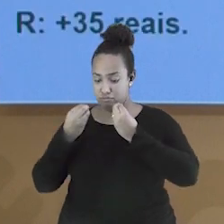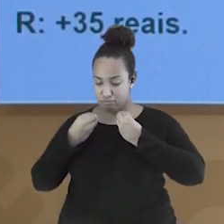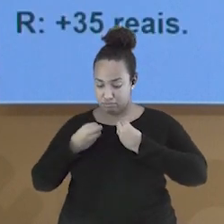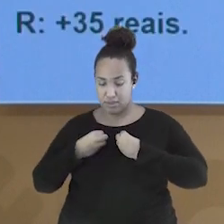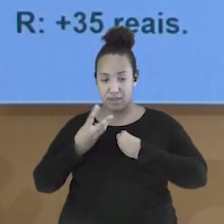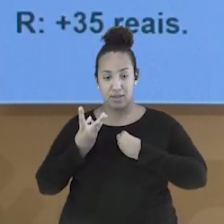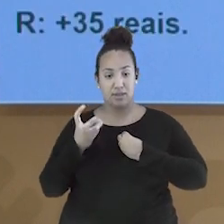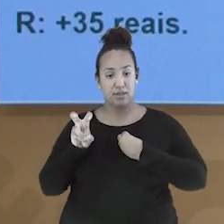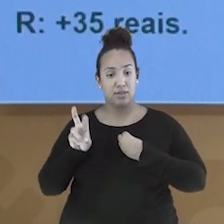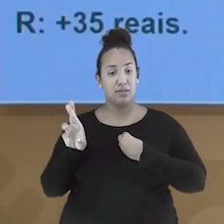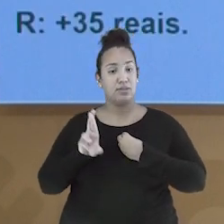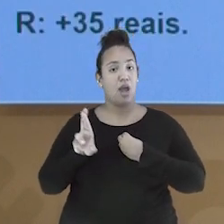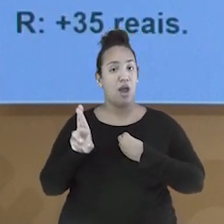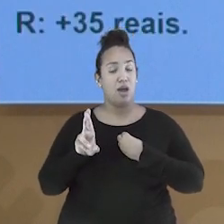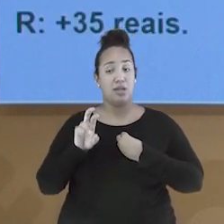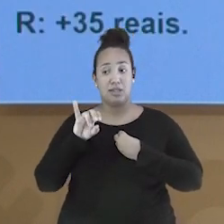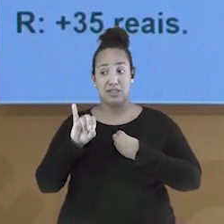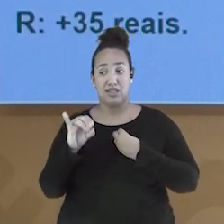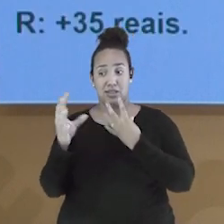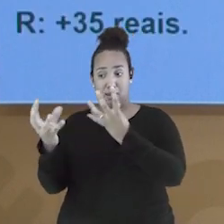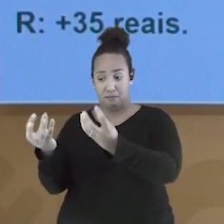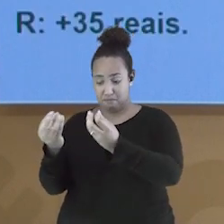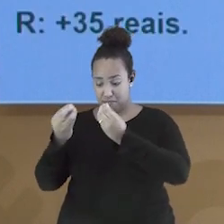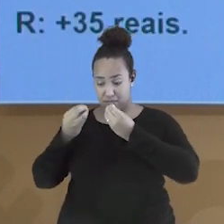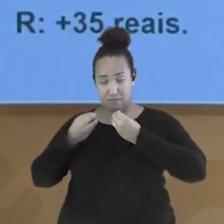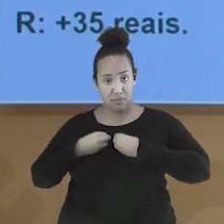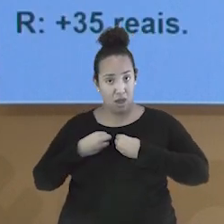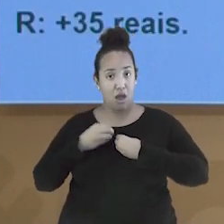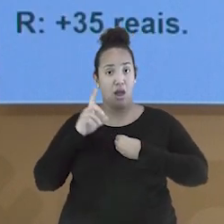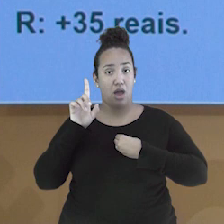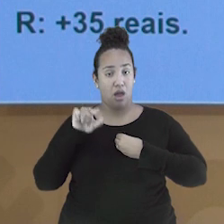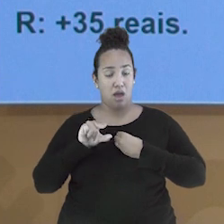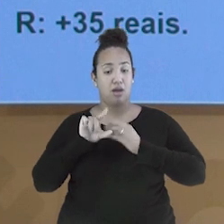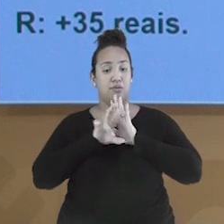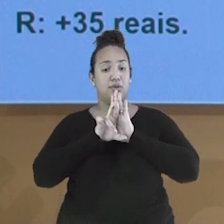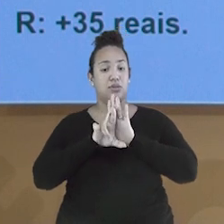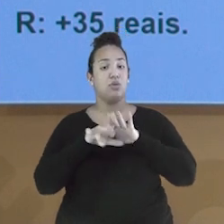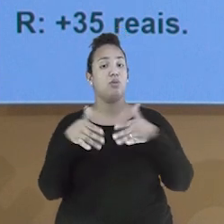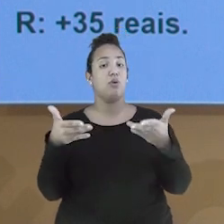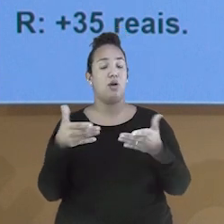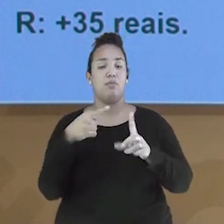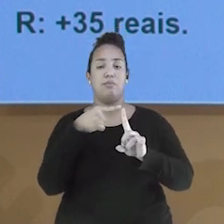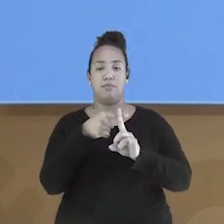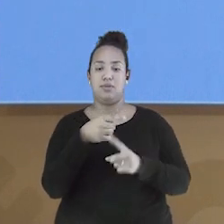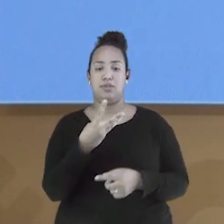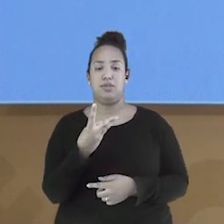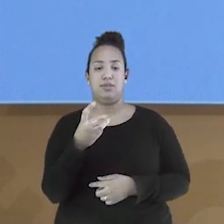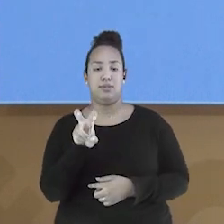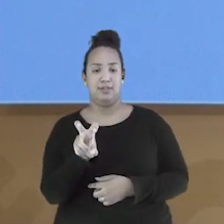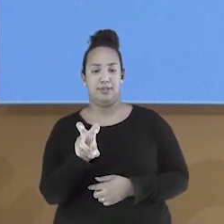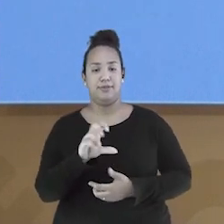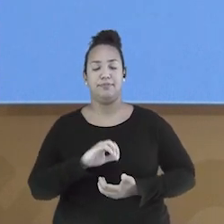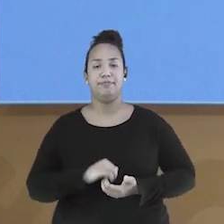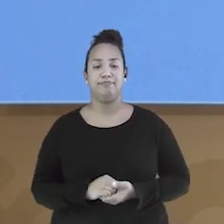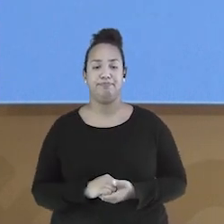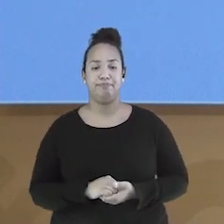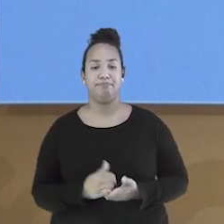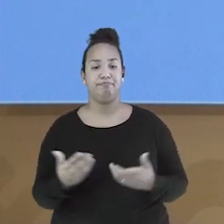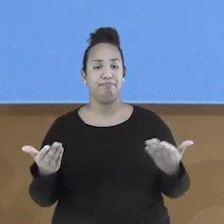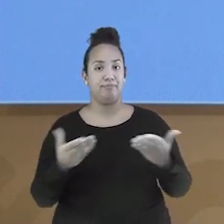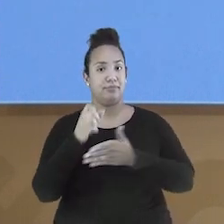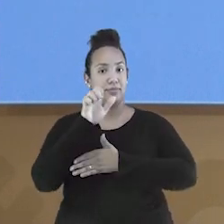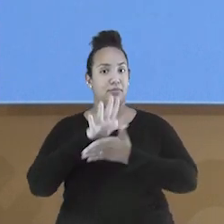mãe. Se ele ganhou, a representação é mais 35. No Número